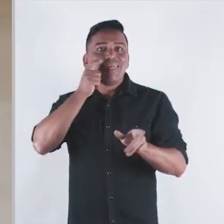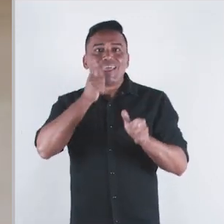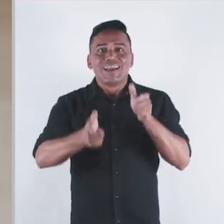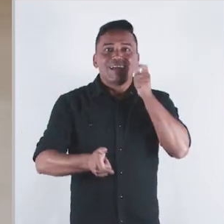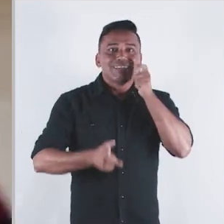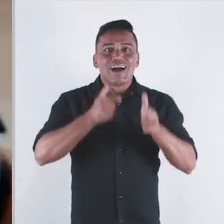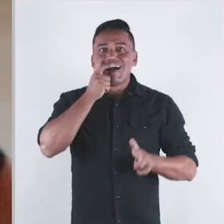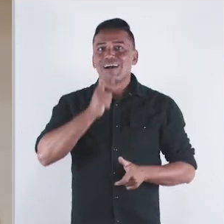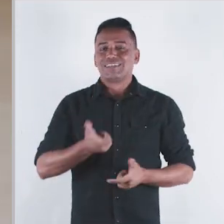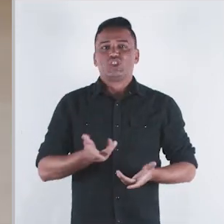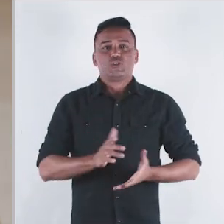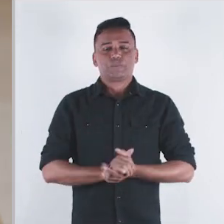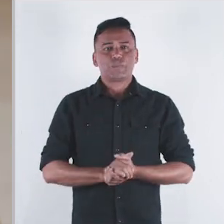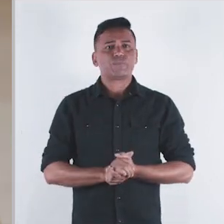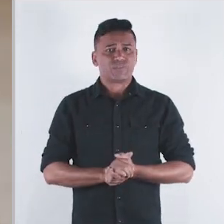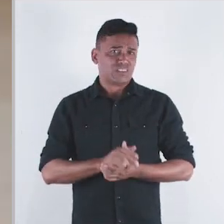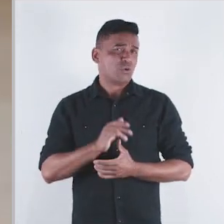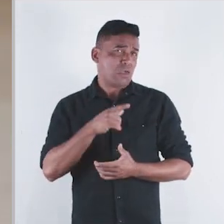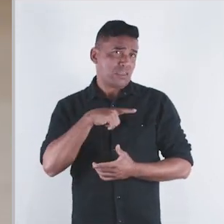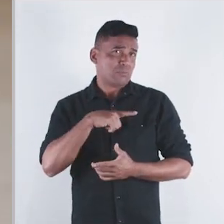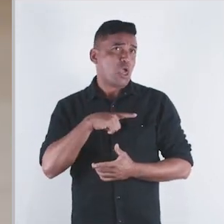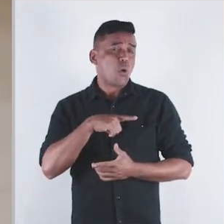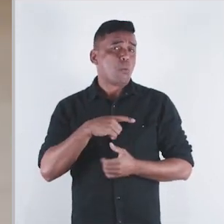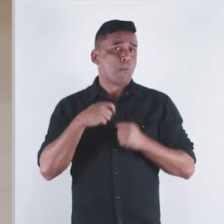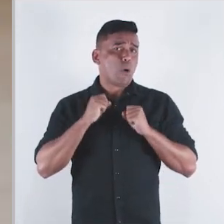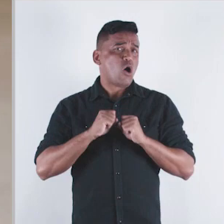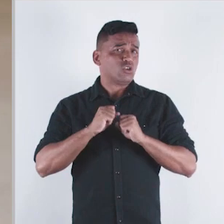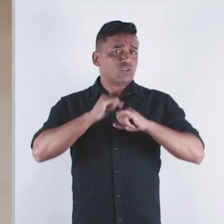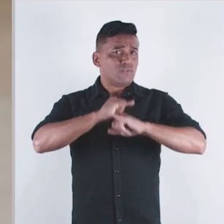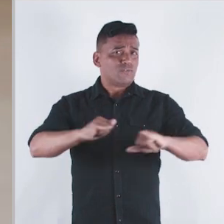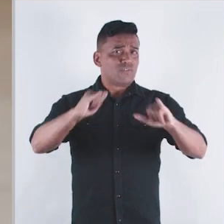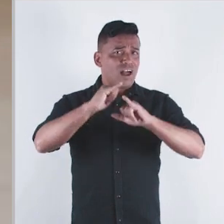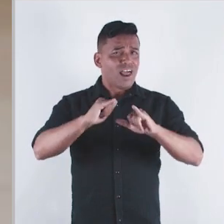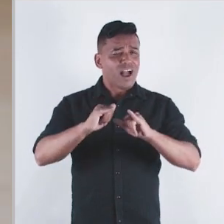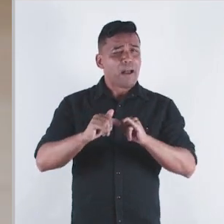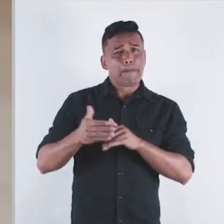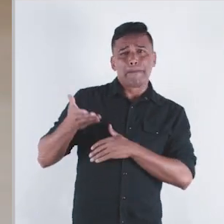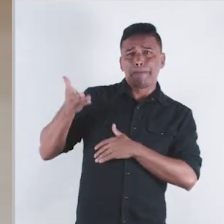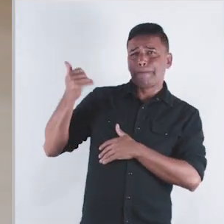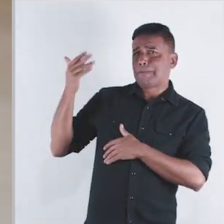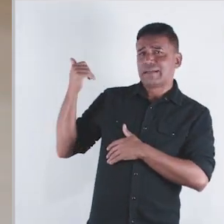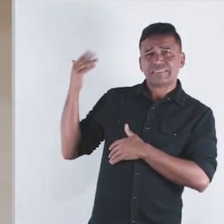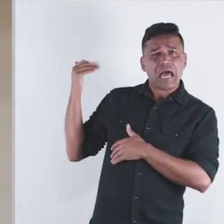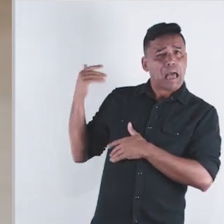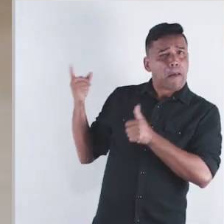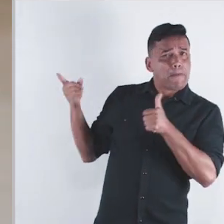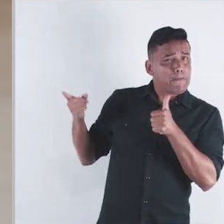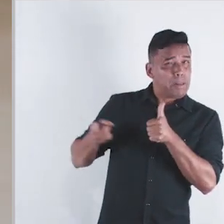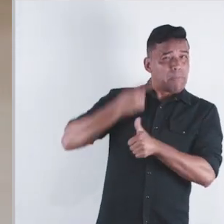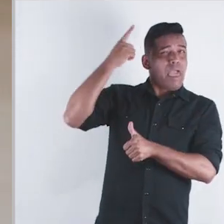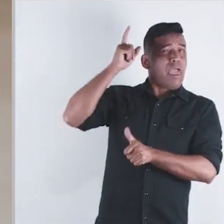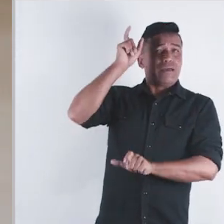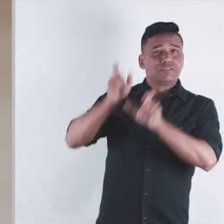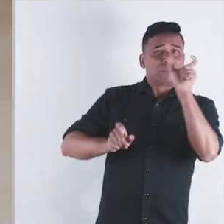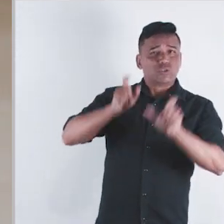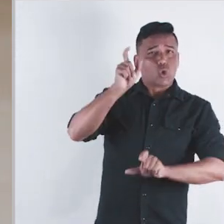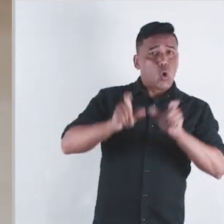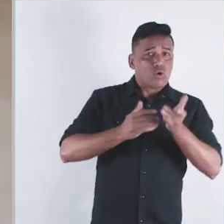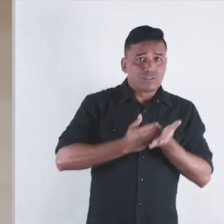interessantes. Se eu tivesse que te dizer dos pioneiros, né, eu